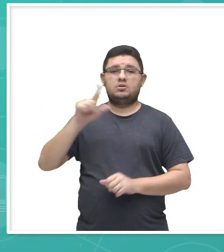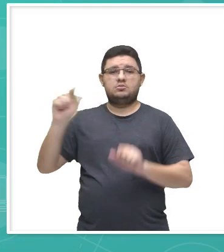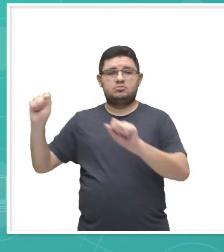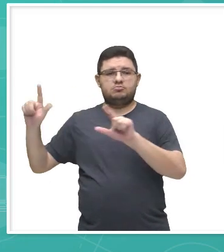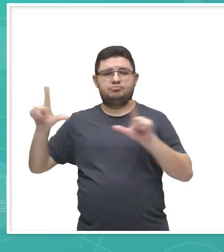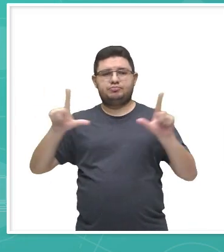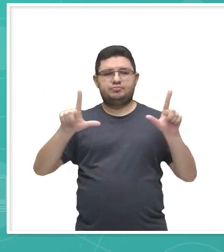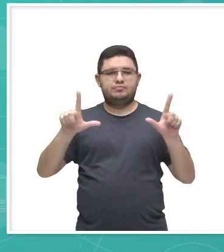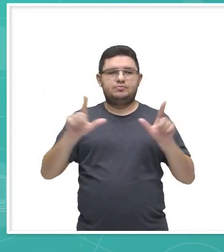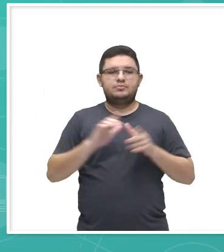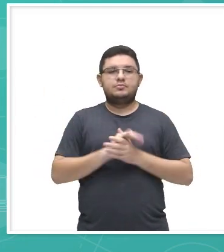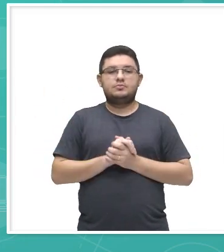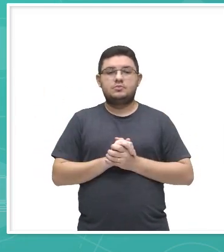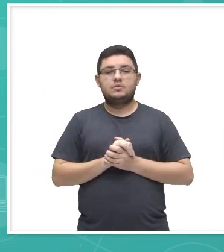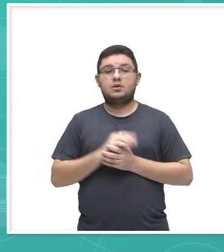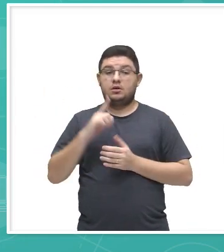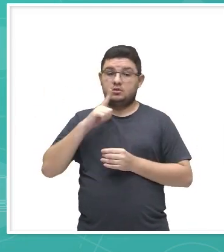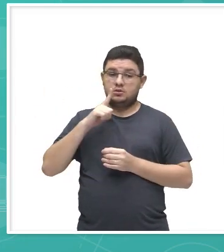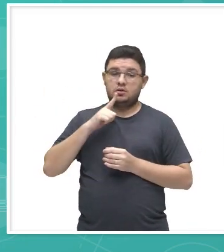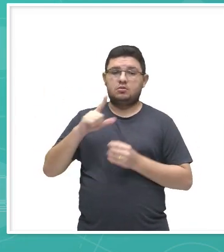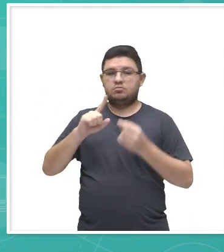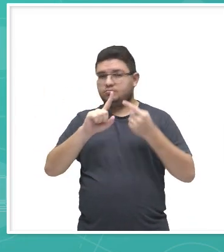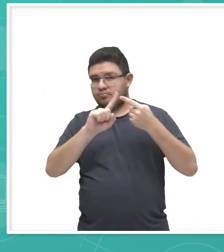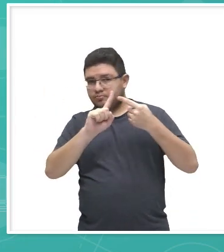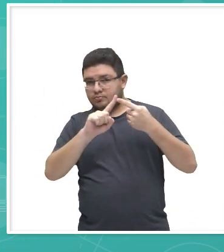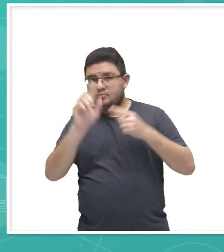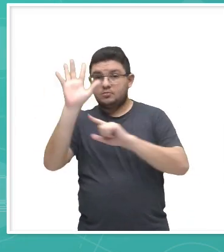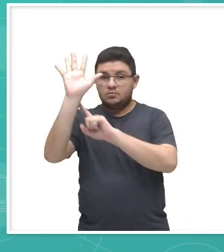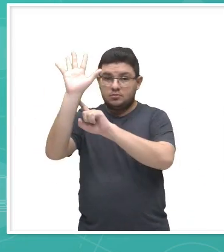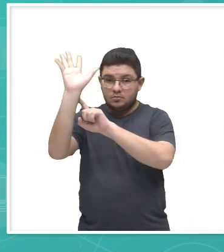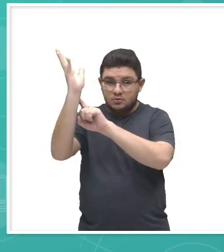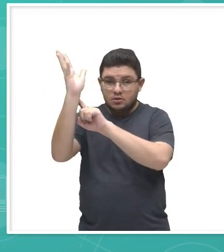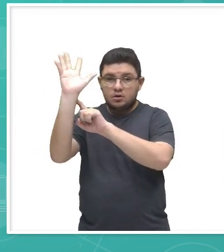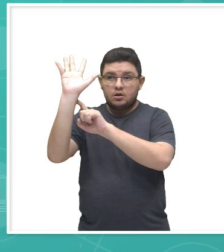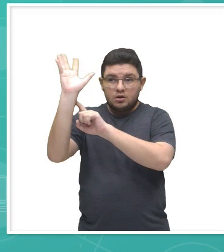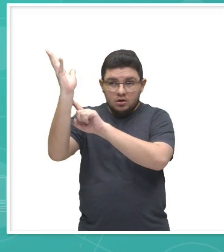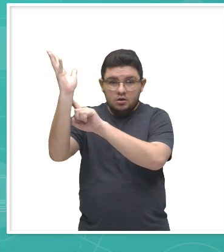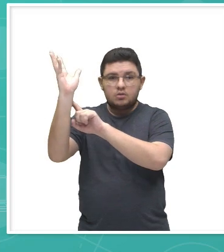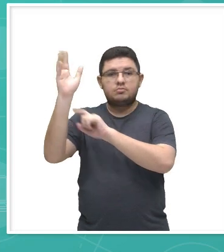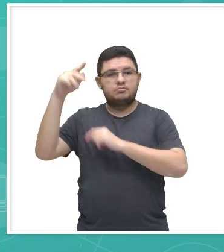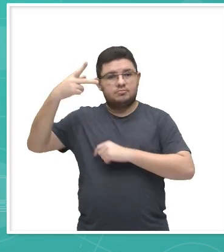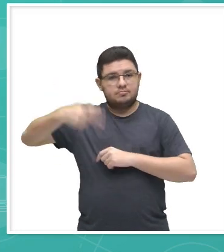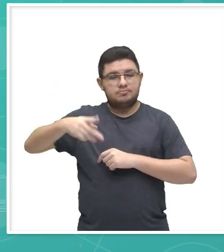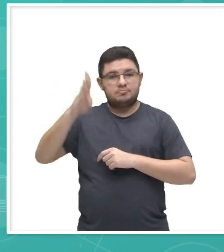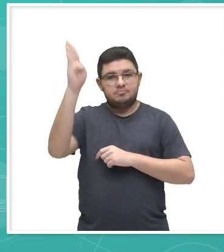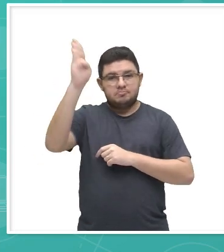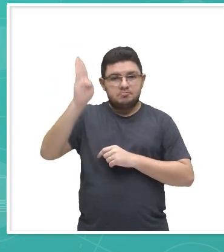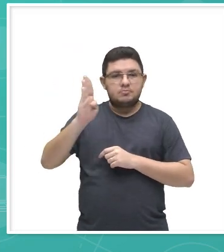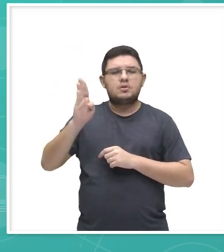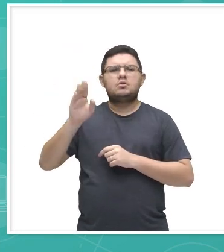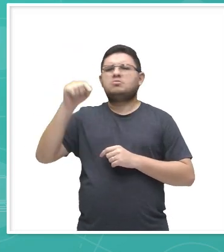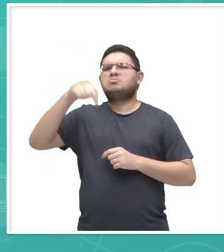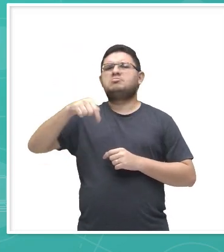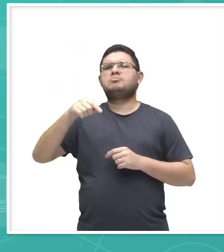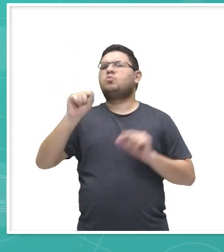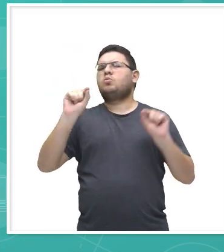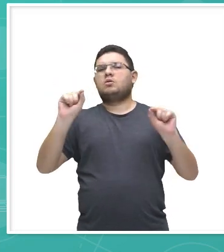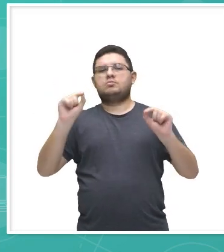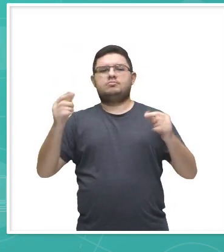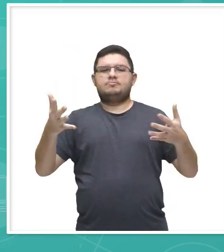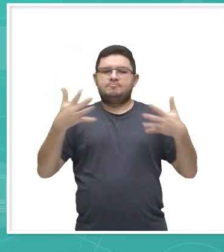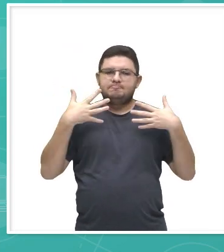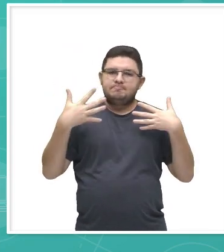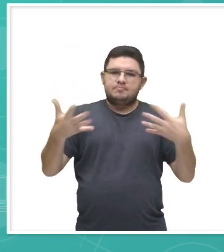nós temos a questão do clima, né? A gente tem um aspecto aqui físico, o clima tropical na maior parte aqui do